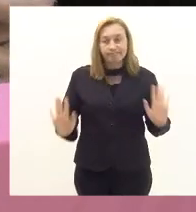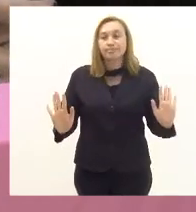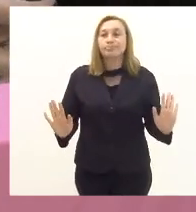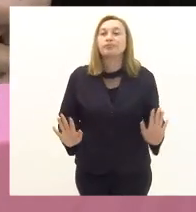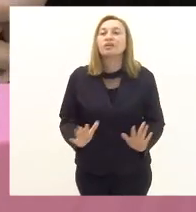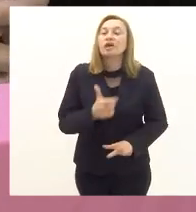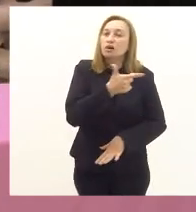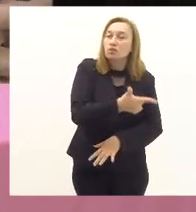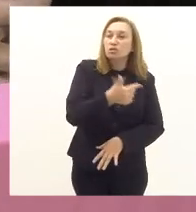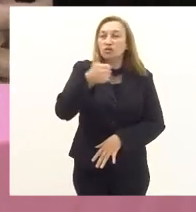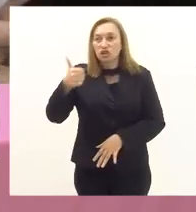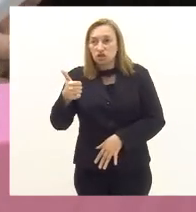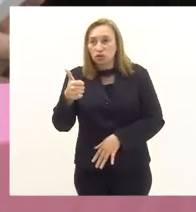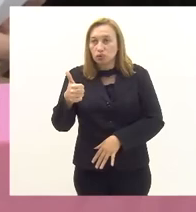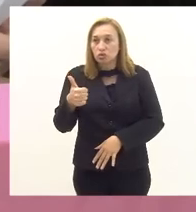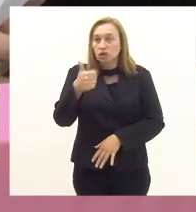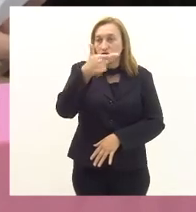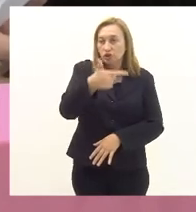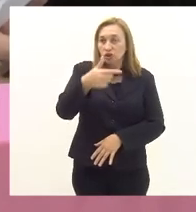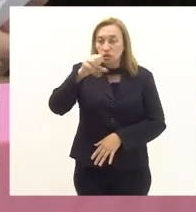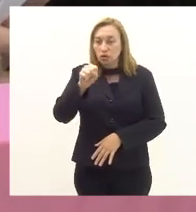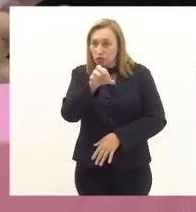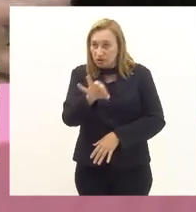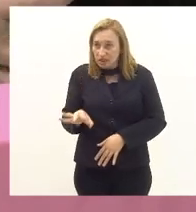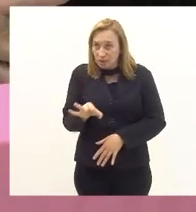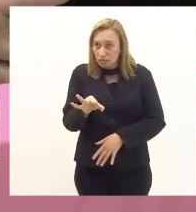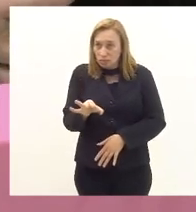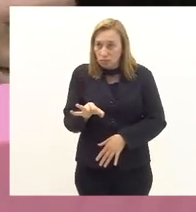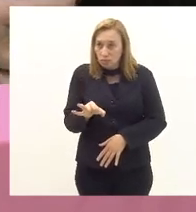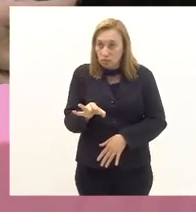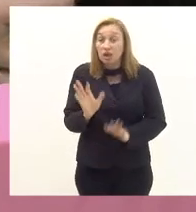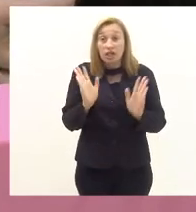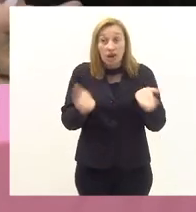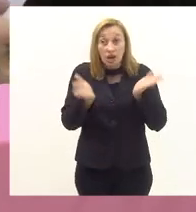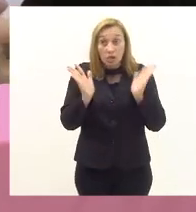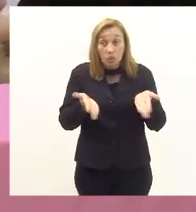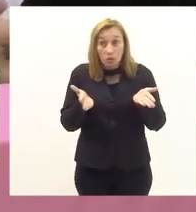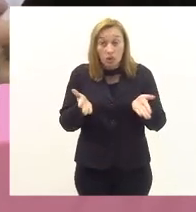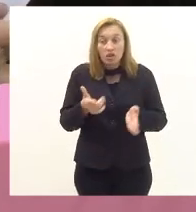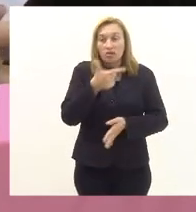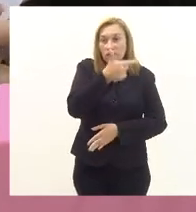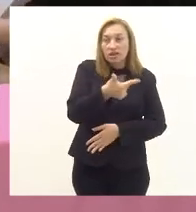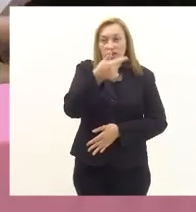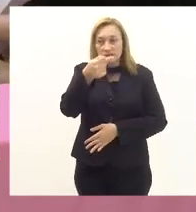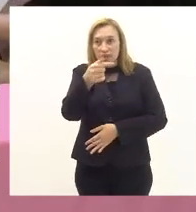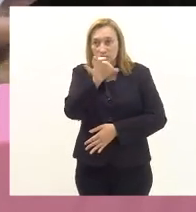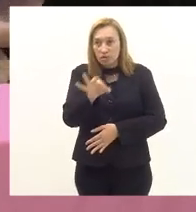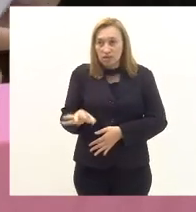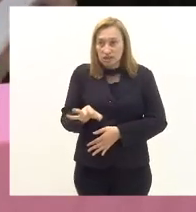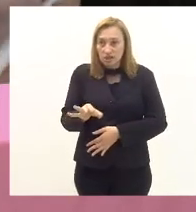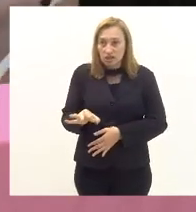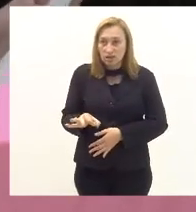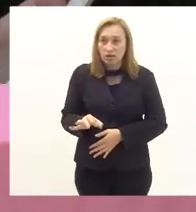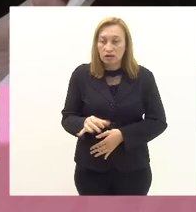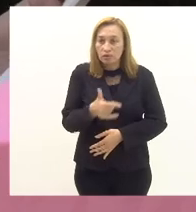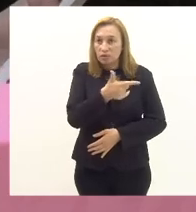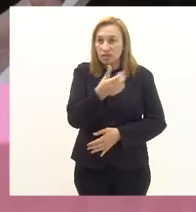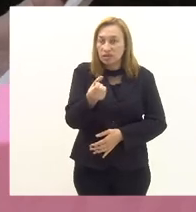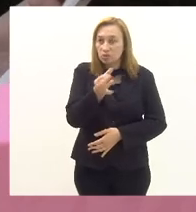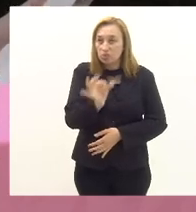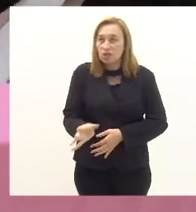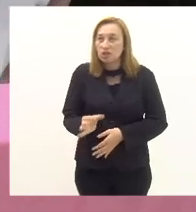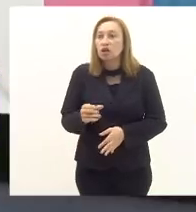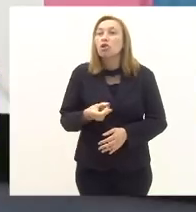em 2021, eu tive 28%. E agora eu estou com 27%. 26%.